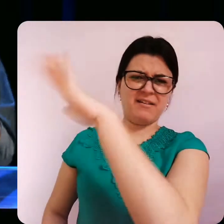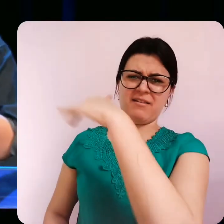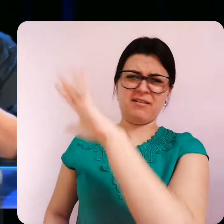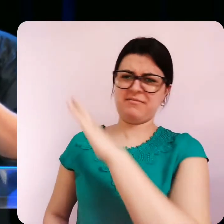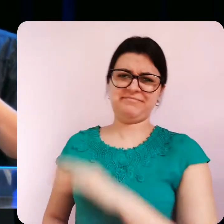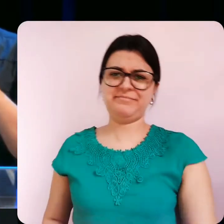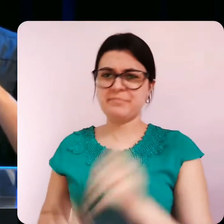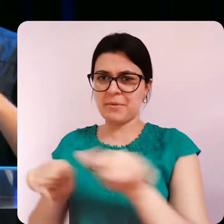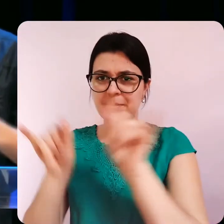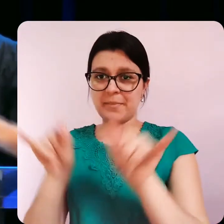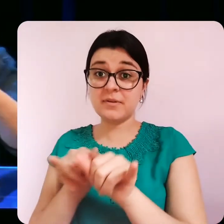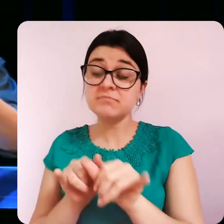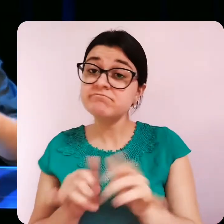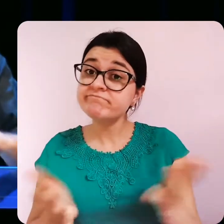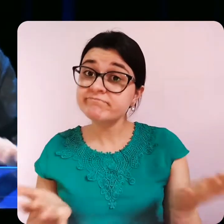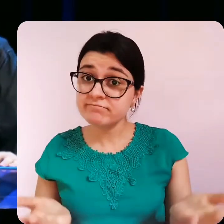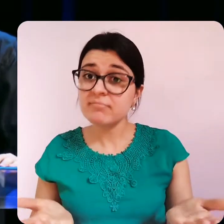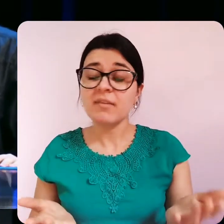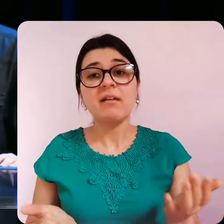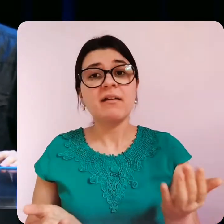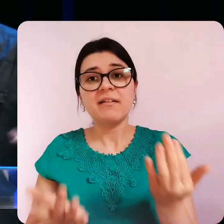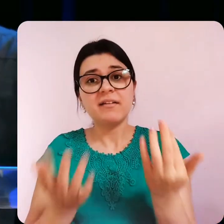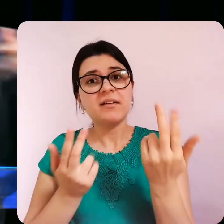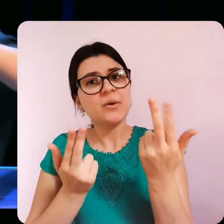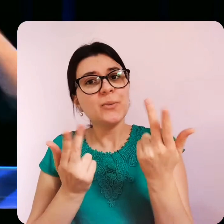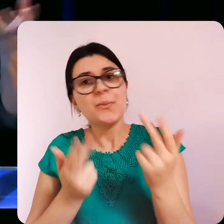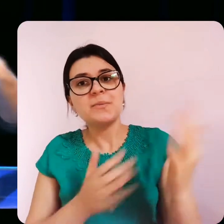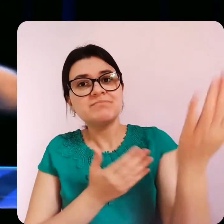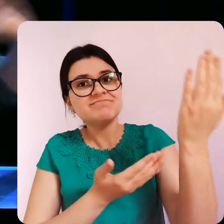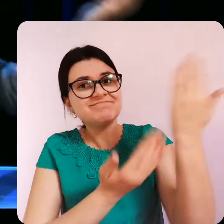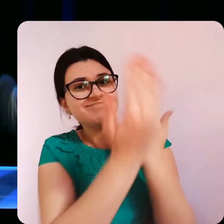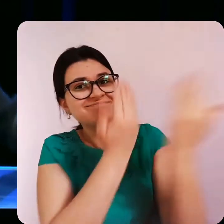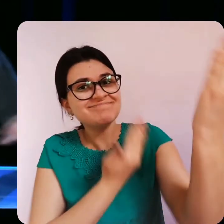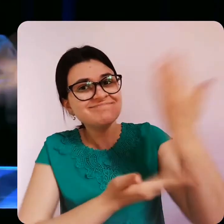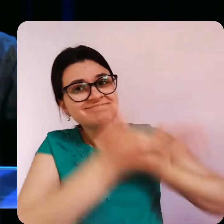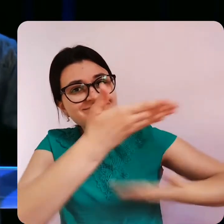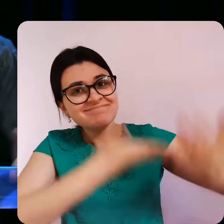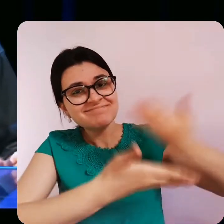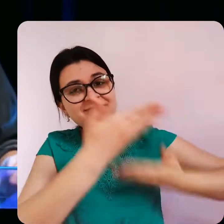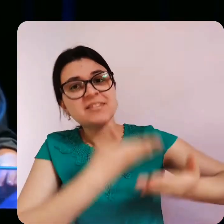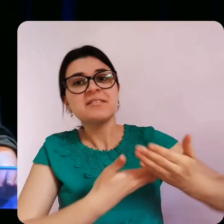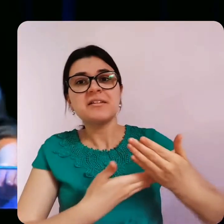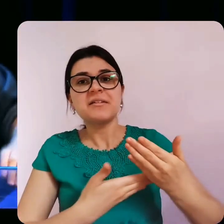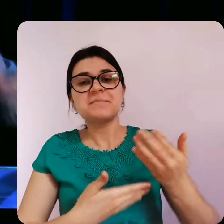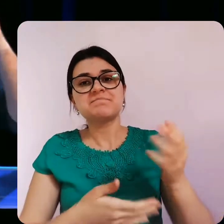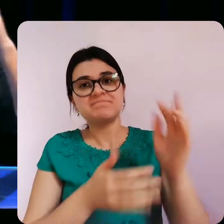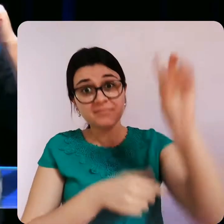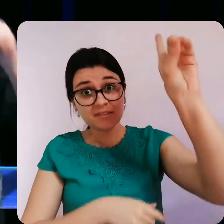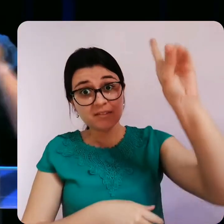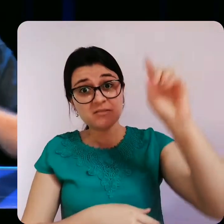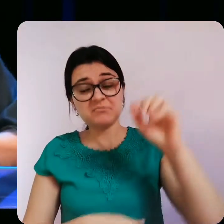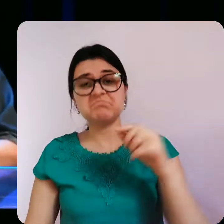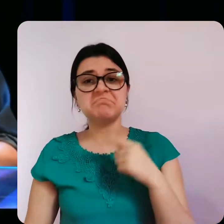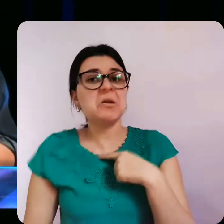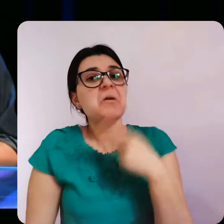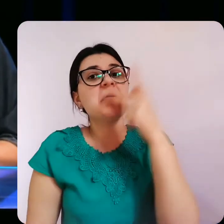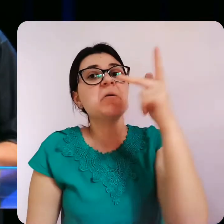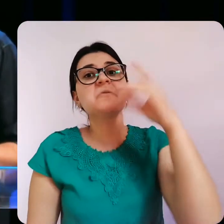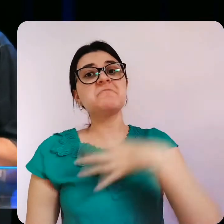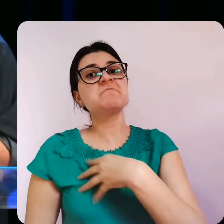relação com Deus. Que pode ser que exatamente isso aconteça. A gente diz: porque eu sou filho de Deus, sou filho de Deus, sou filho de Deus. E talvez Deus olhe para